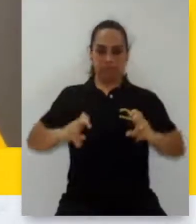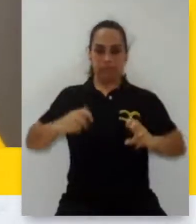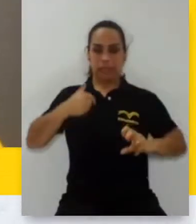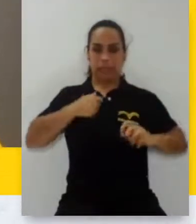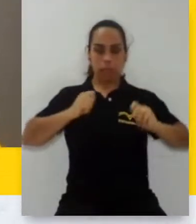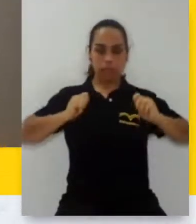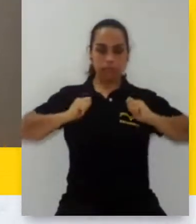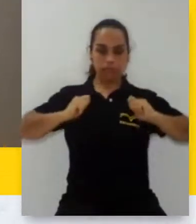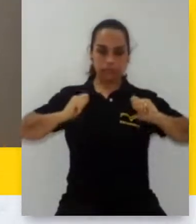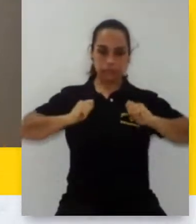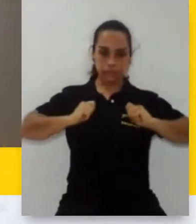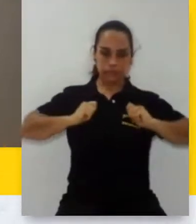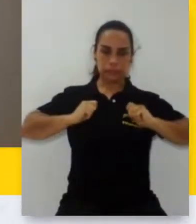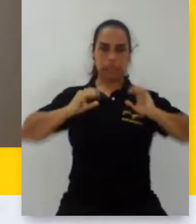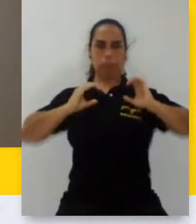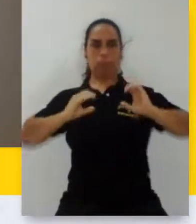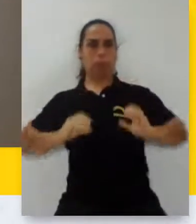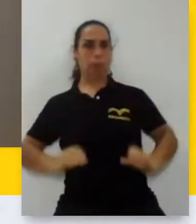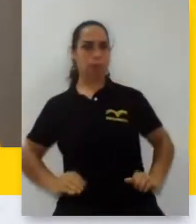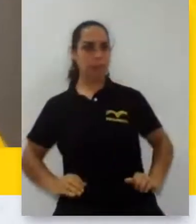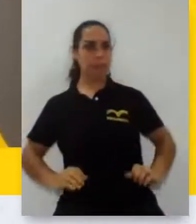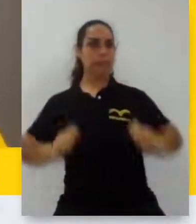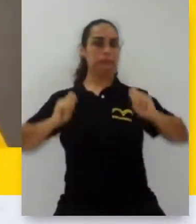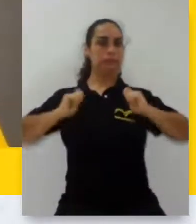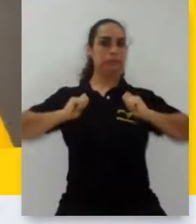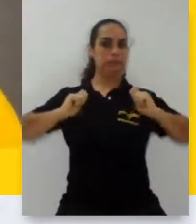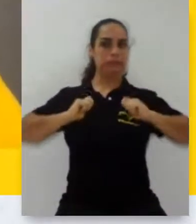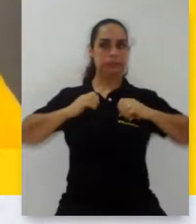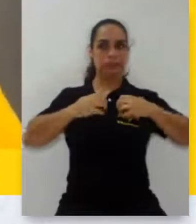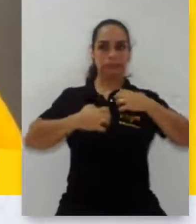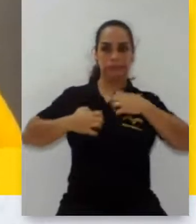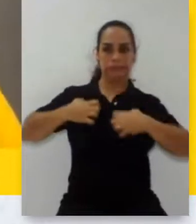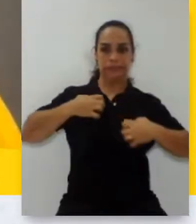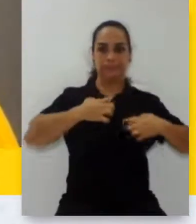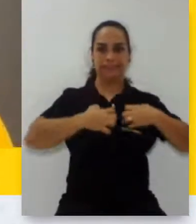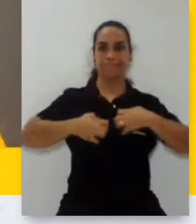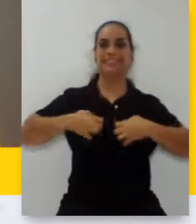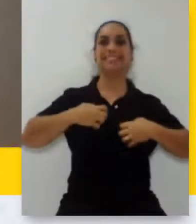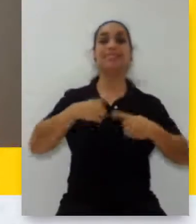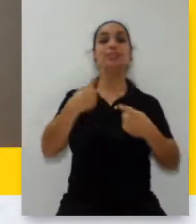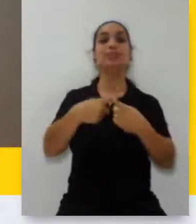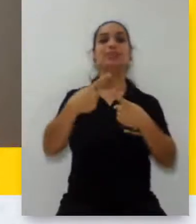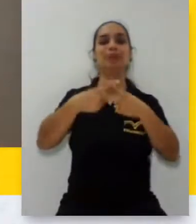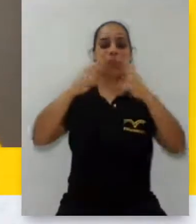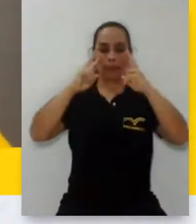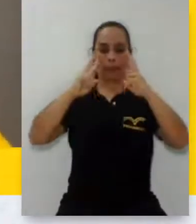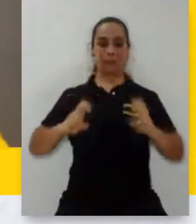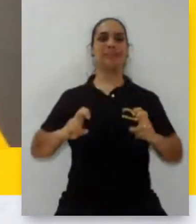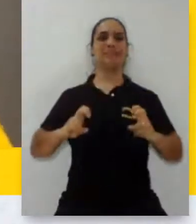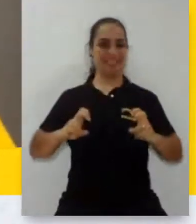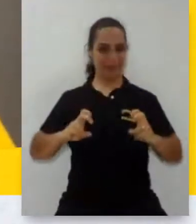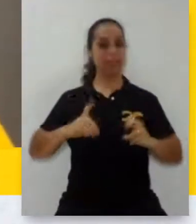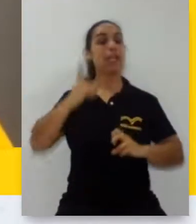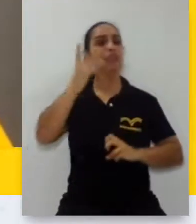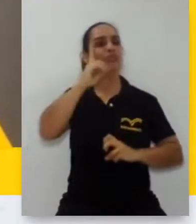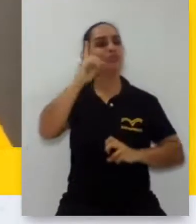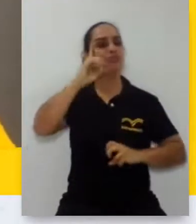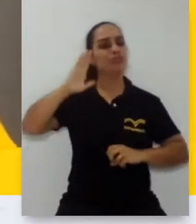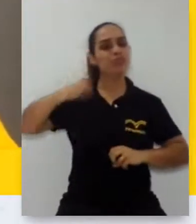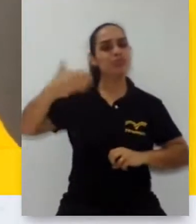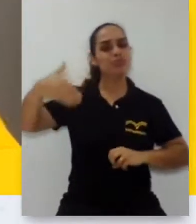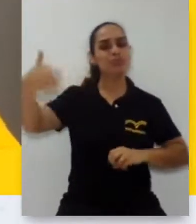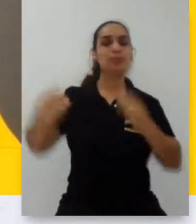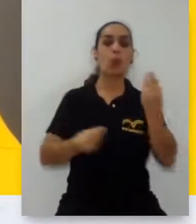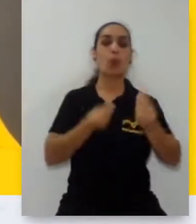Falas impactantes prendem atenção, porque, claro, dizem exatamente ao nosso dia a dia, né? E também tem logo